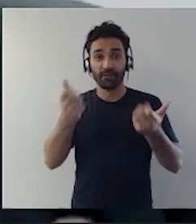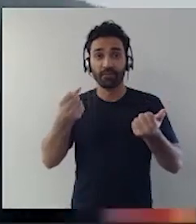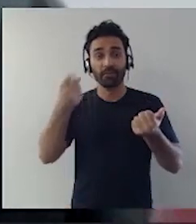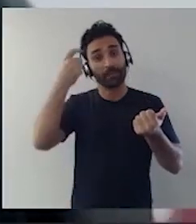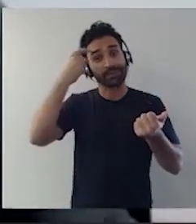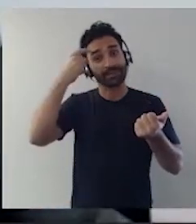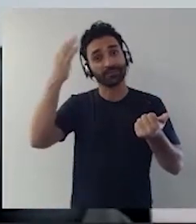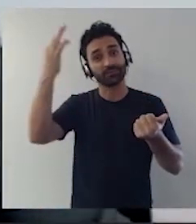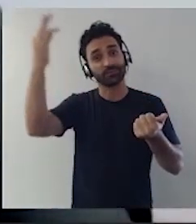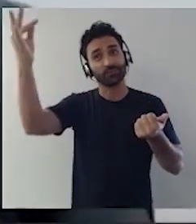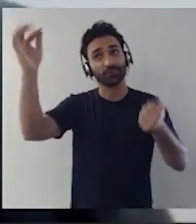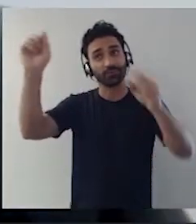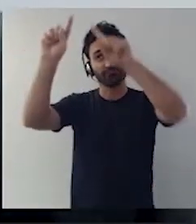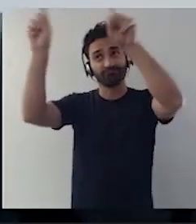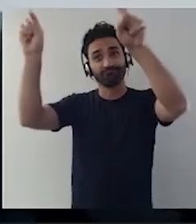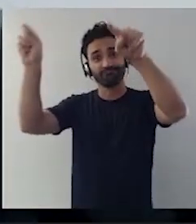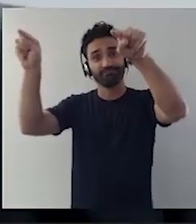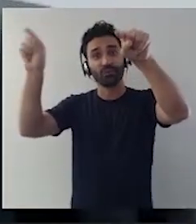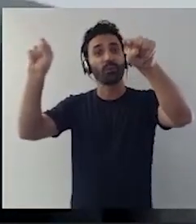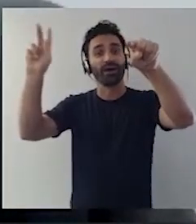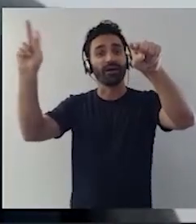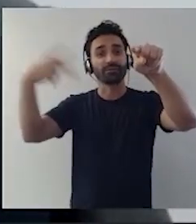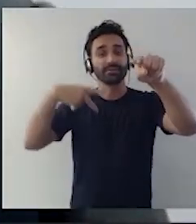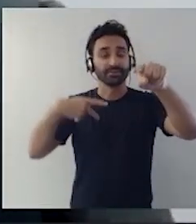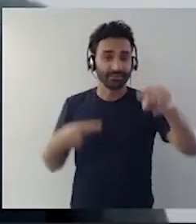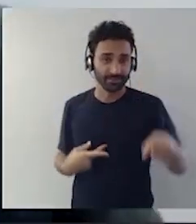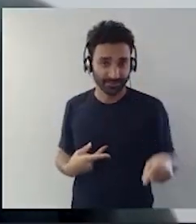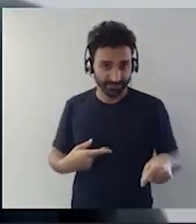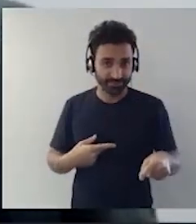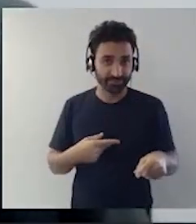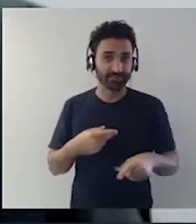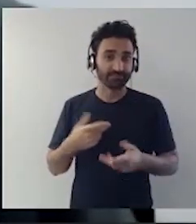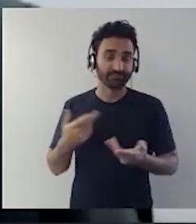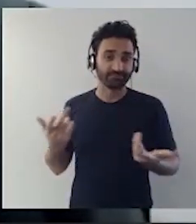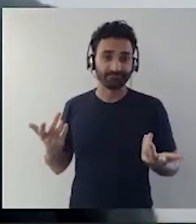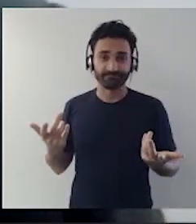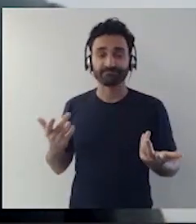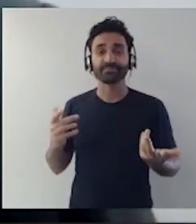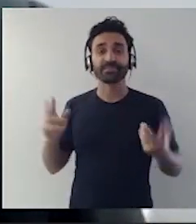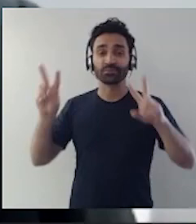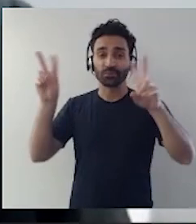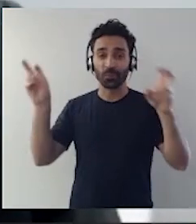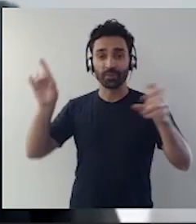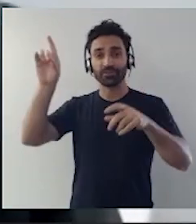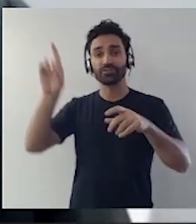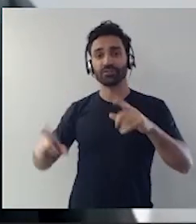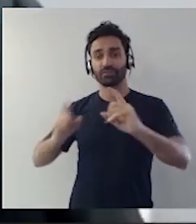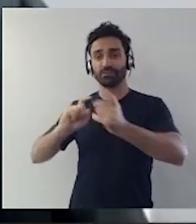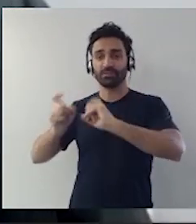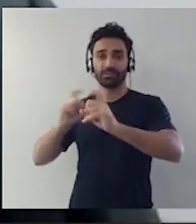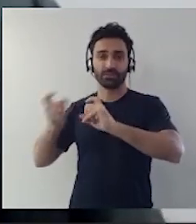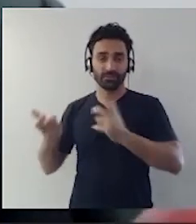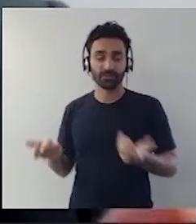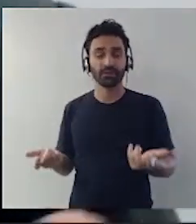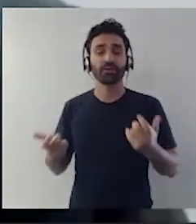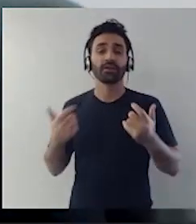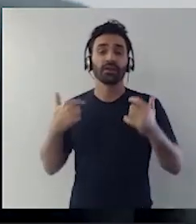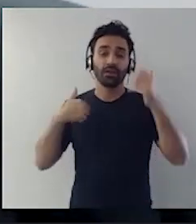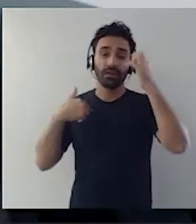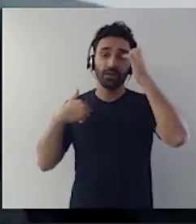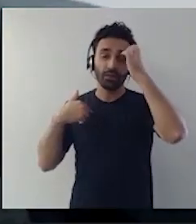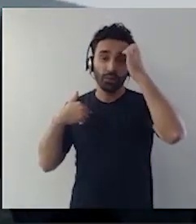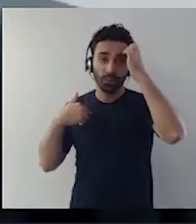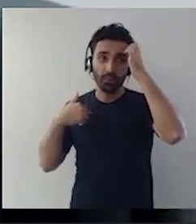futurologia, meio que de adivinhação, uma espécie de o que vem por aí do direito administrativo. Eu não sou